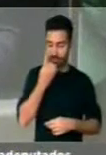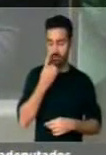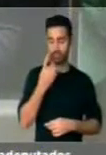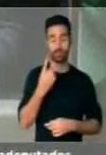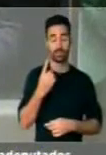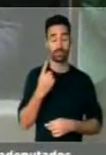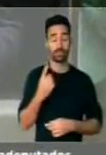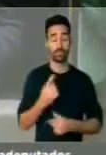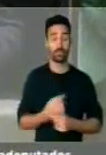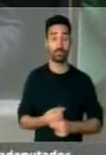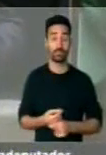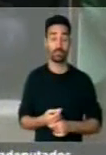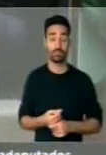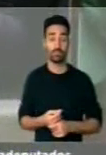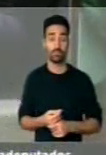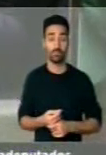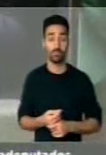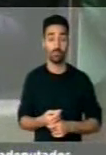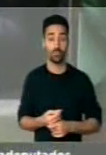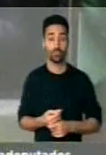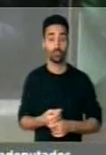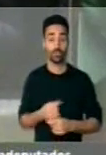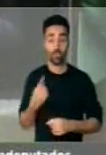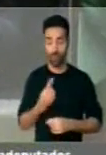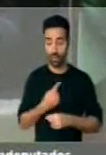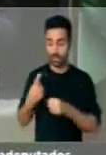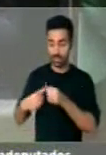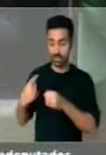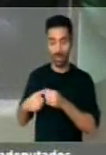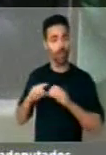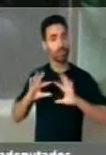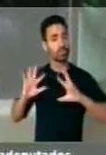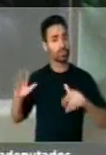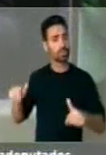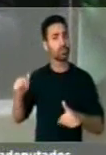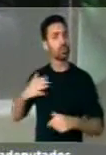Arlindo Quinalha, nas nossas bases somos bem avaliados.